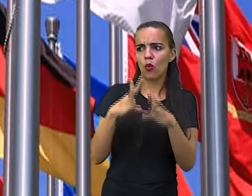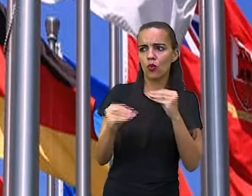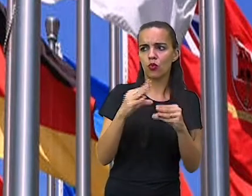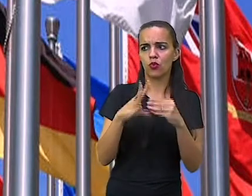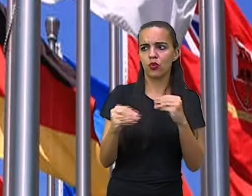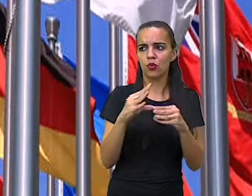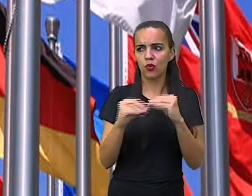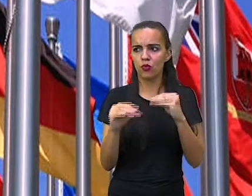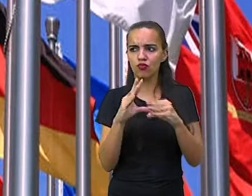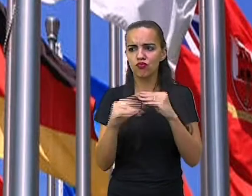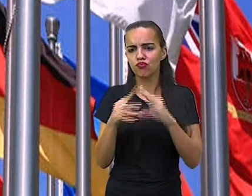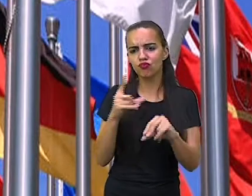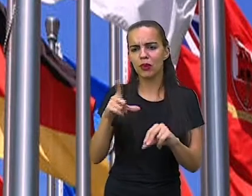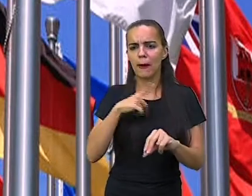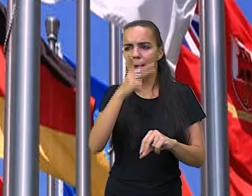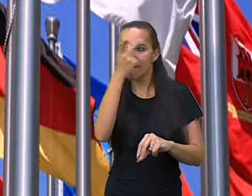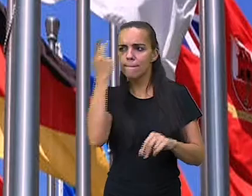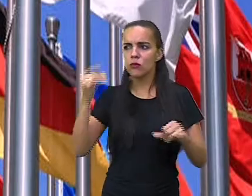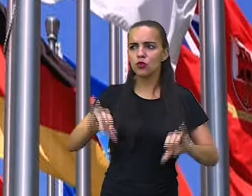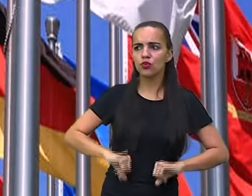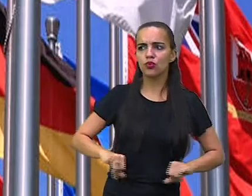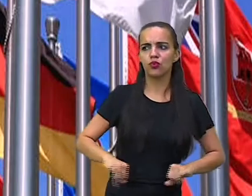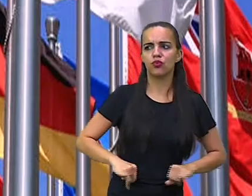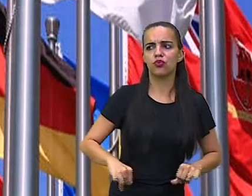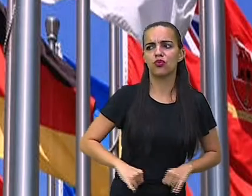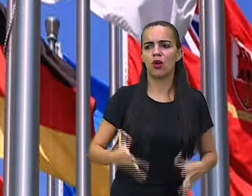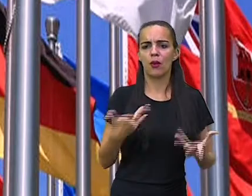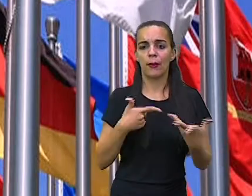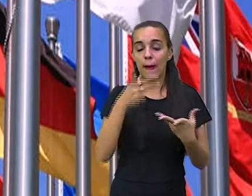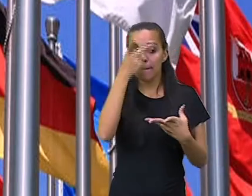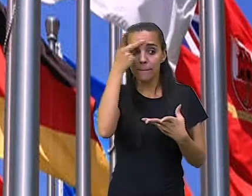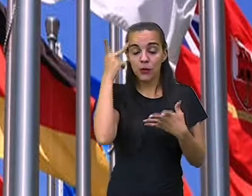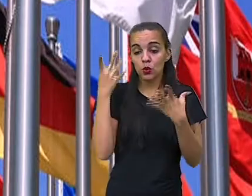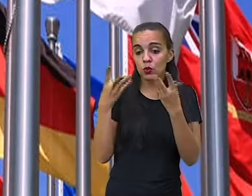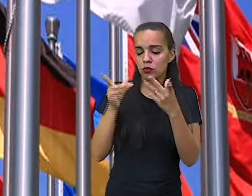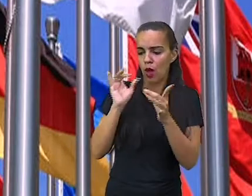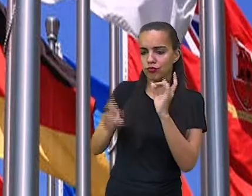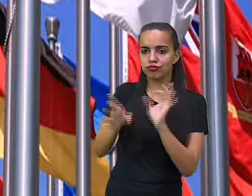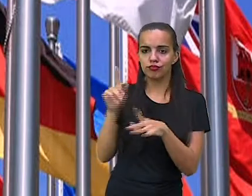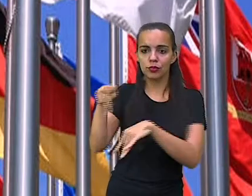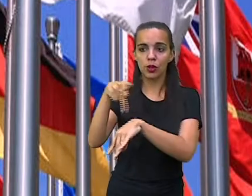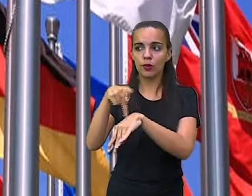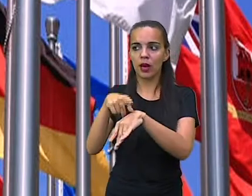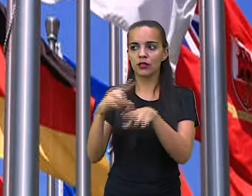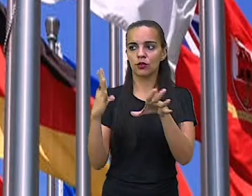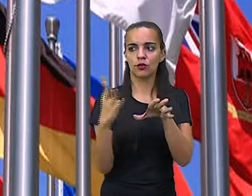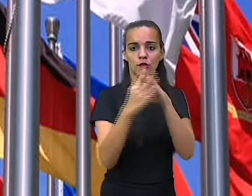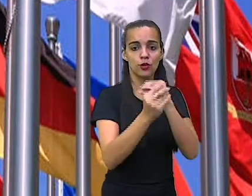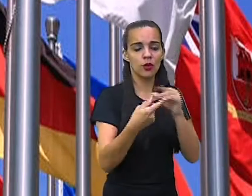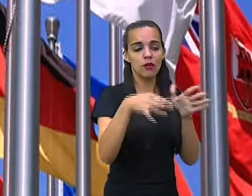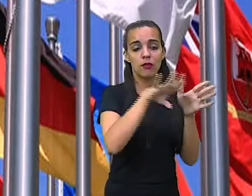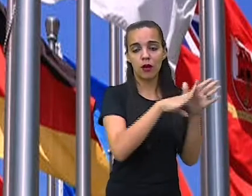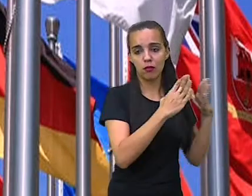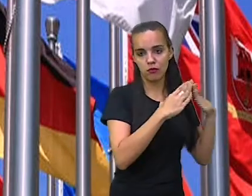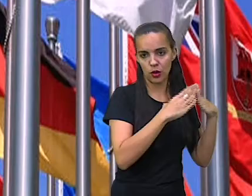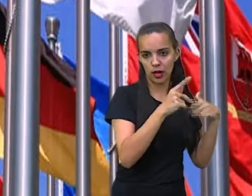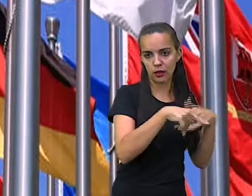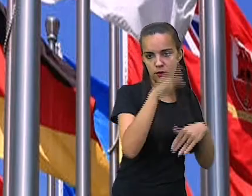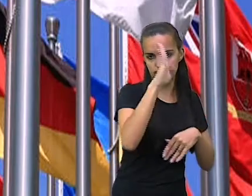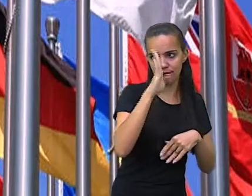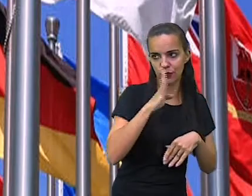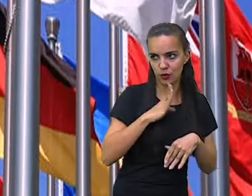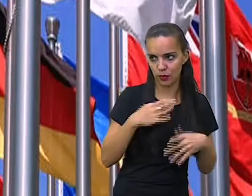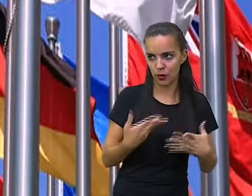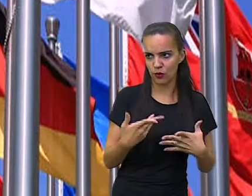conta desses conflitos que muitos refugiados alemães e italianos imigraram no Brasil no